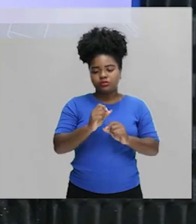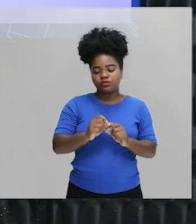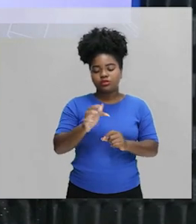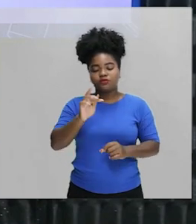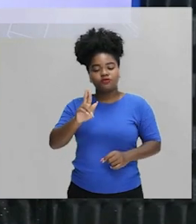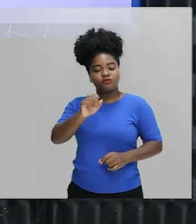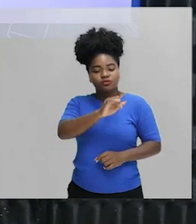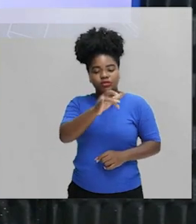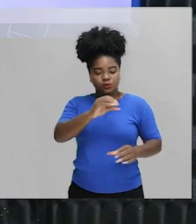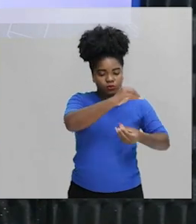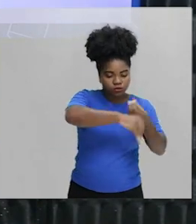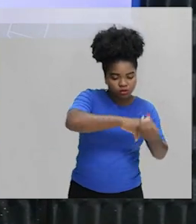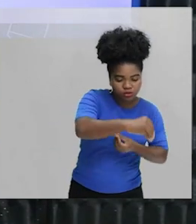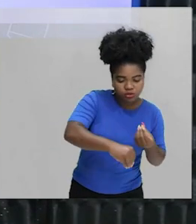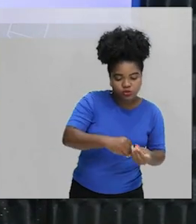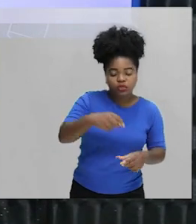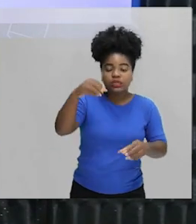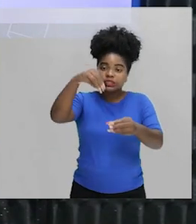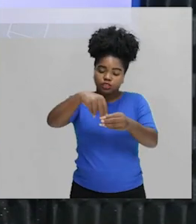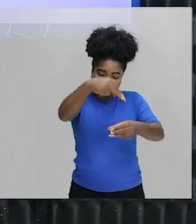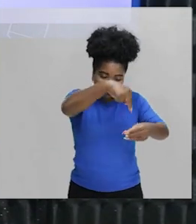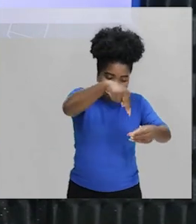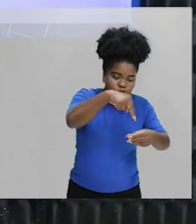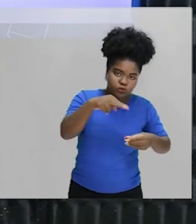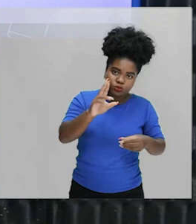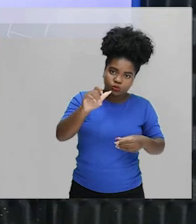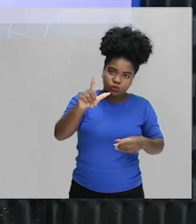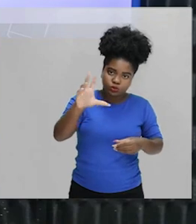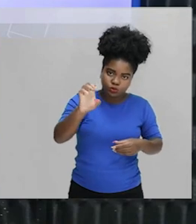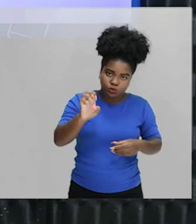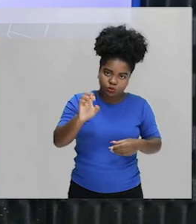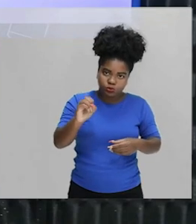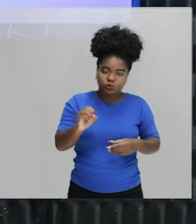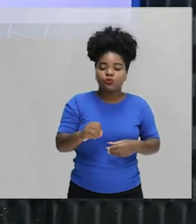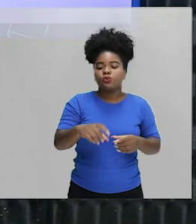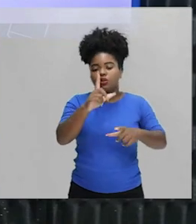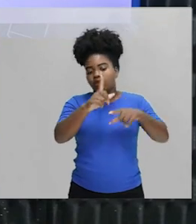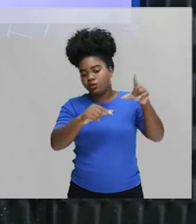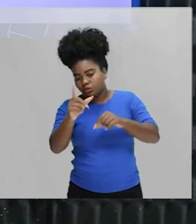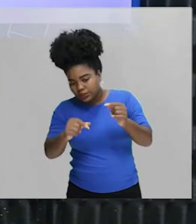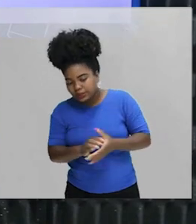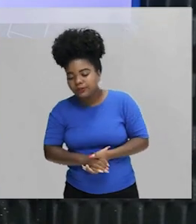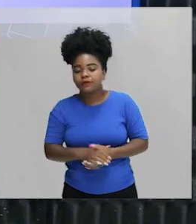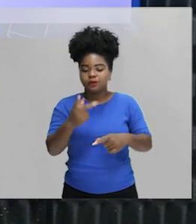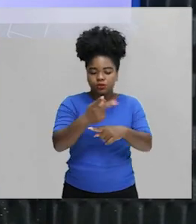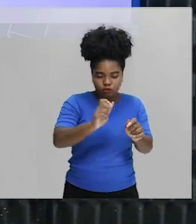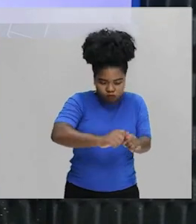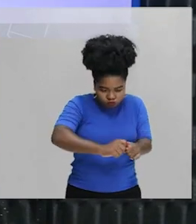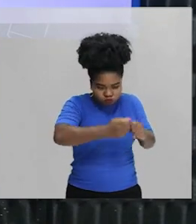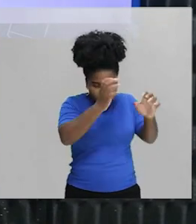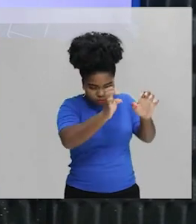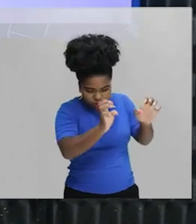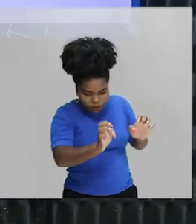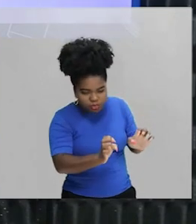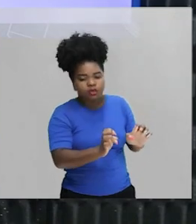nuclear isso acontece no núcleo nessas estrelas né então o hidrogênio ele é quebrado né